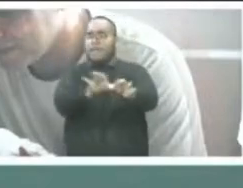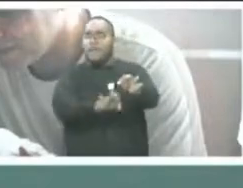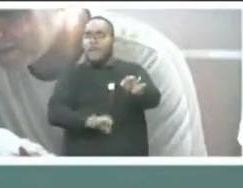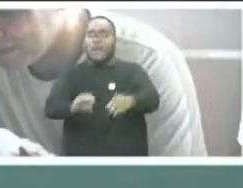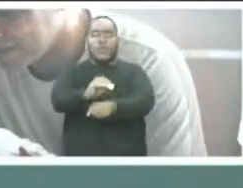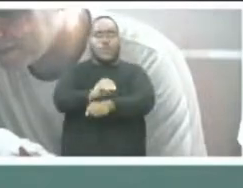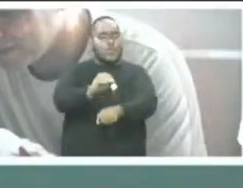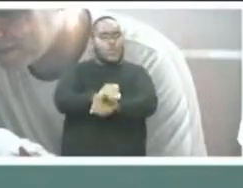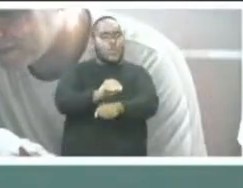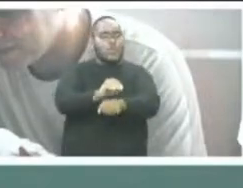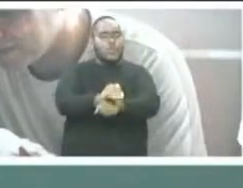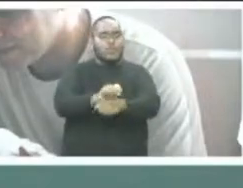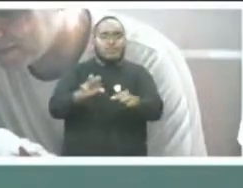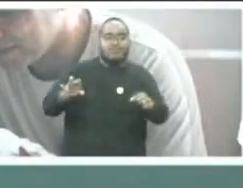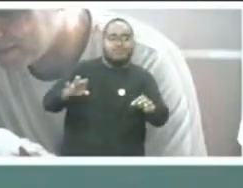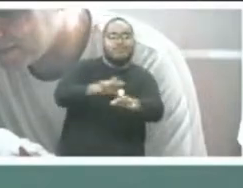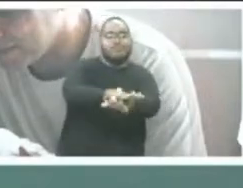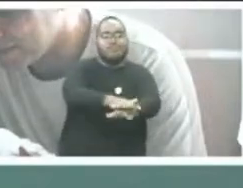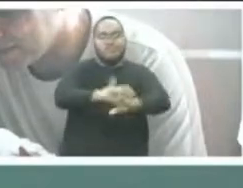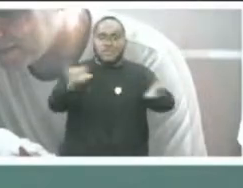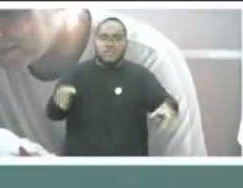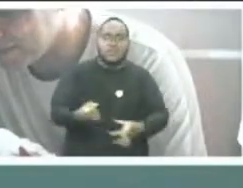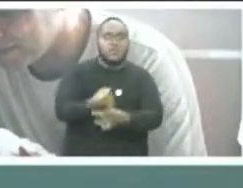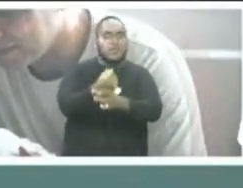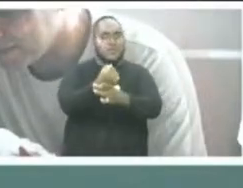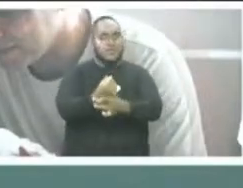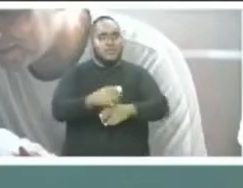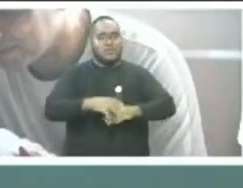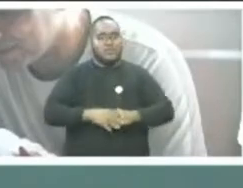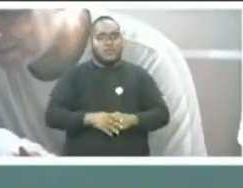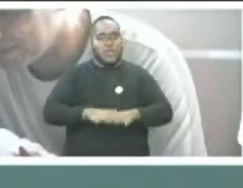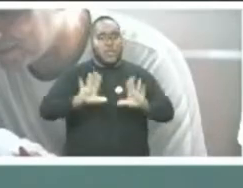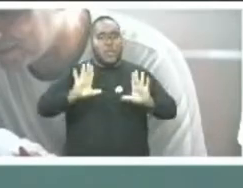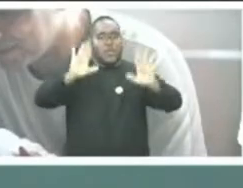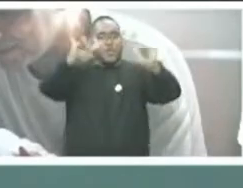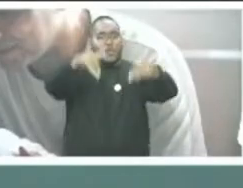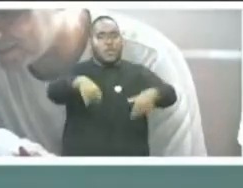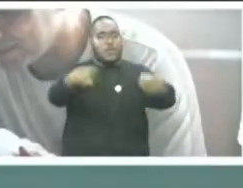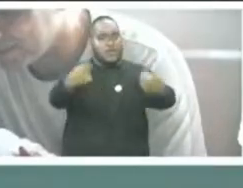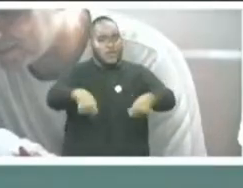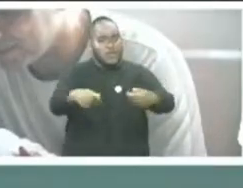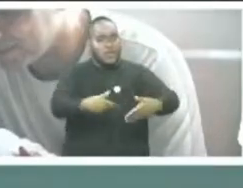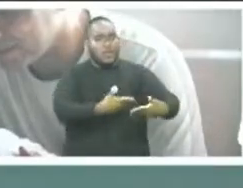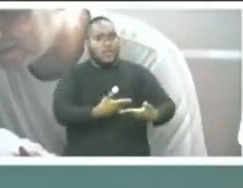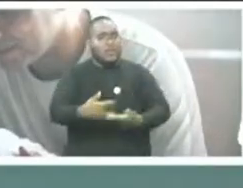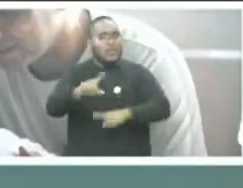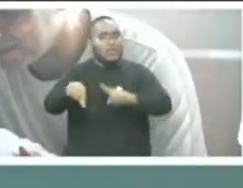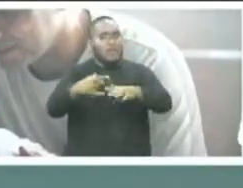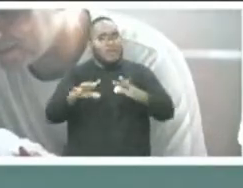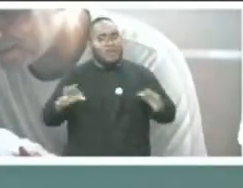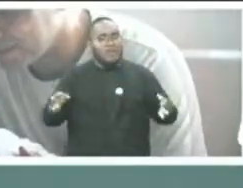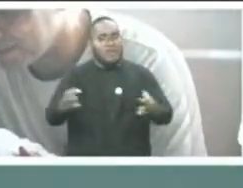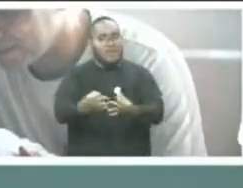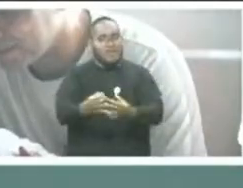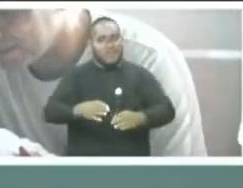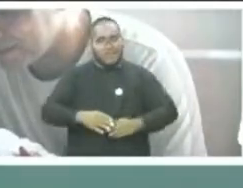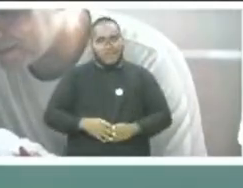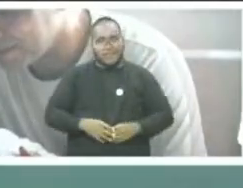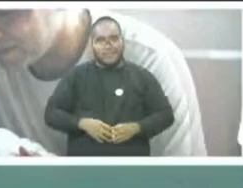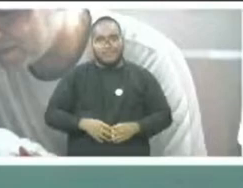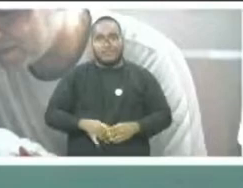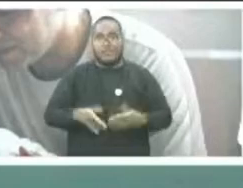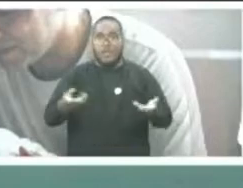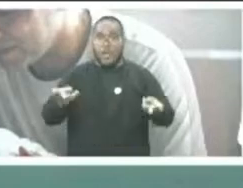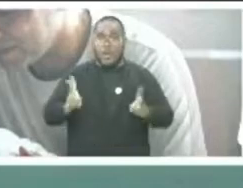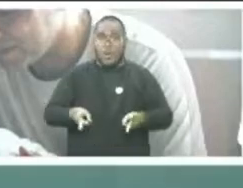vez mais resolutiva, segura e centrada nas necessidades dos bebês e de suas famílias. Dando sequência,